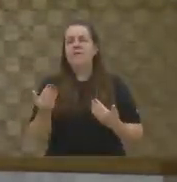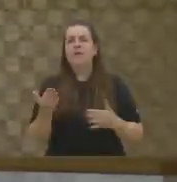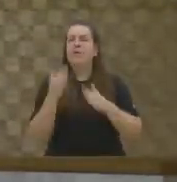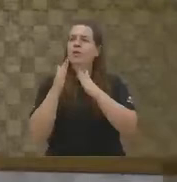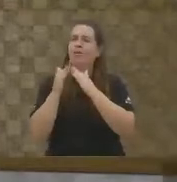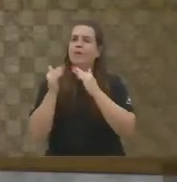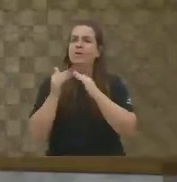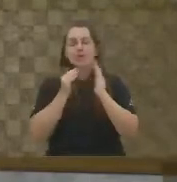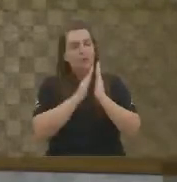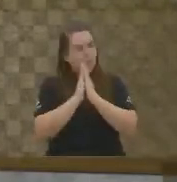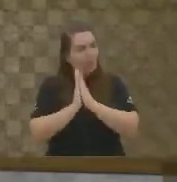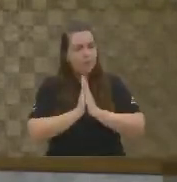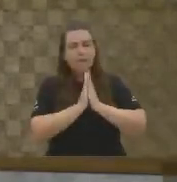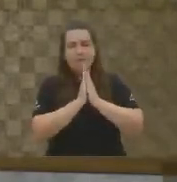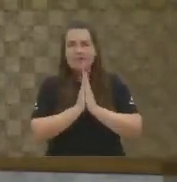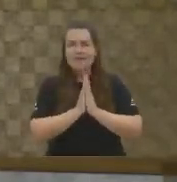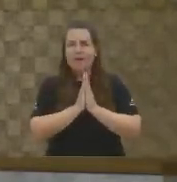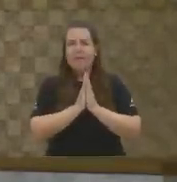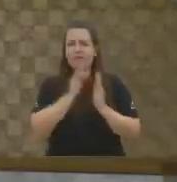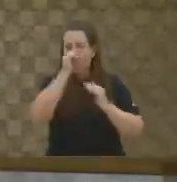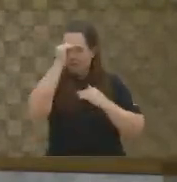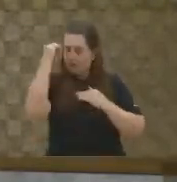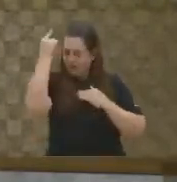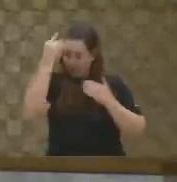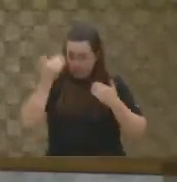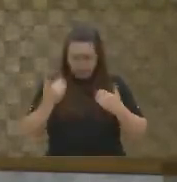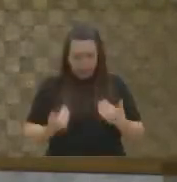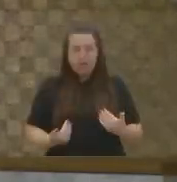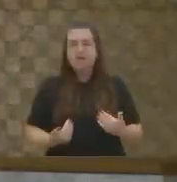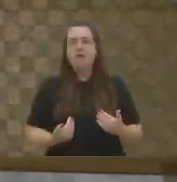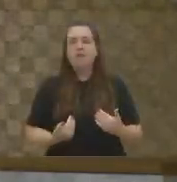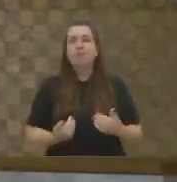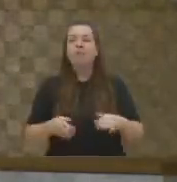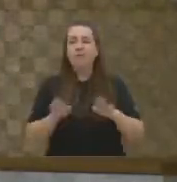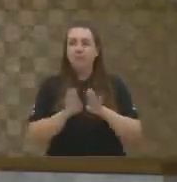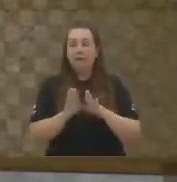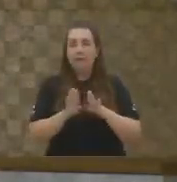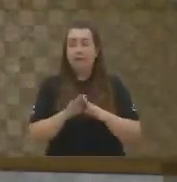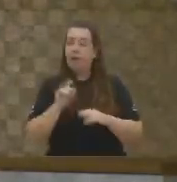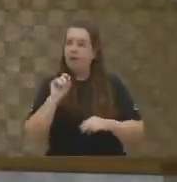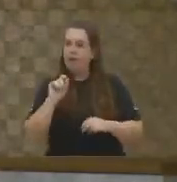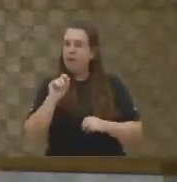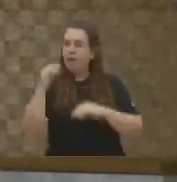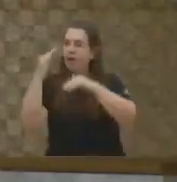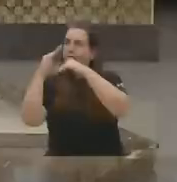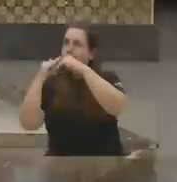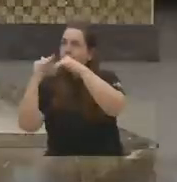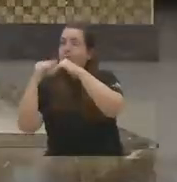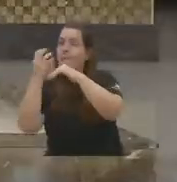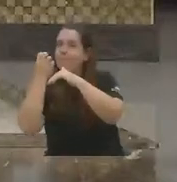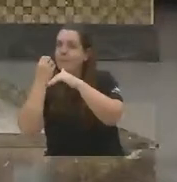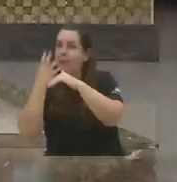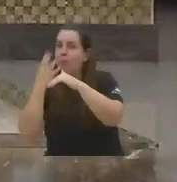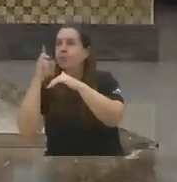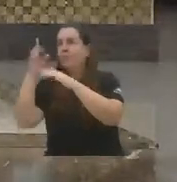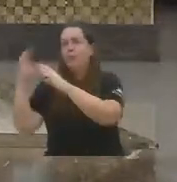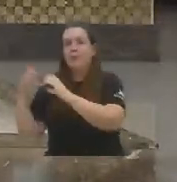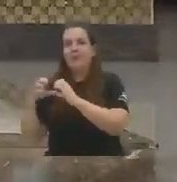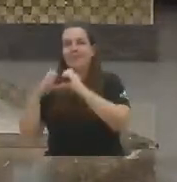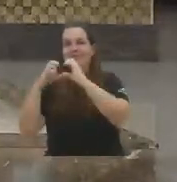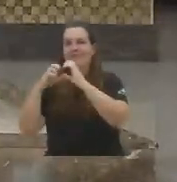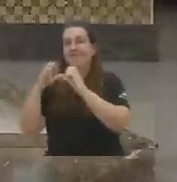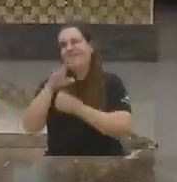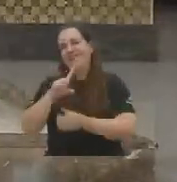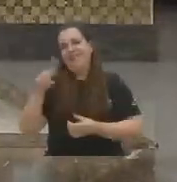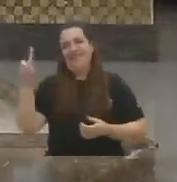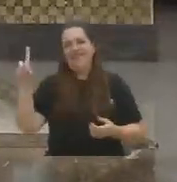súplica, adoração, santificação. Eis o que agrada o coração de nosso